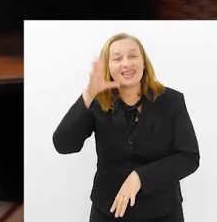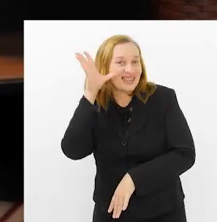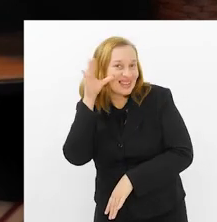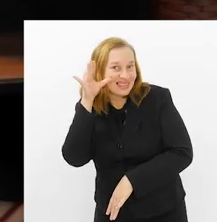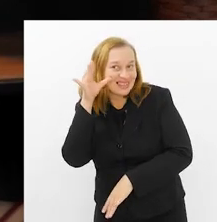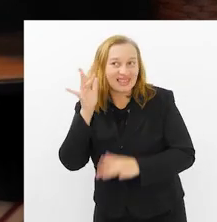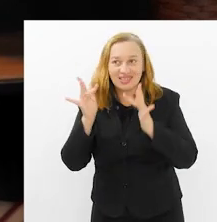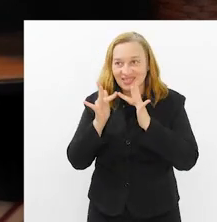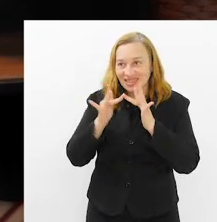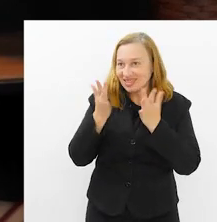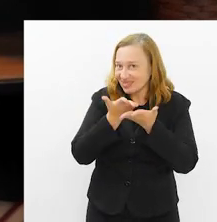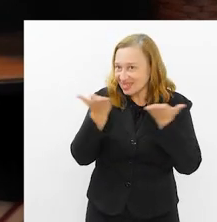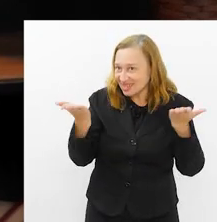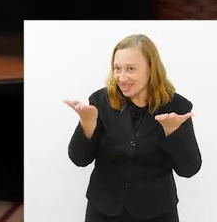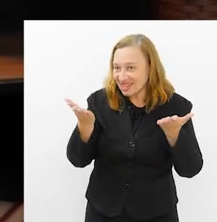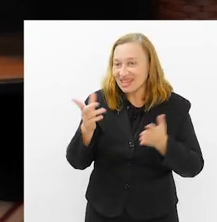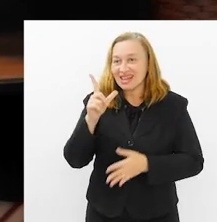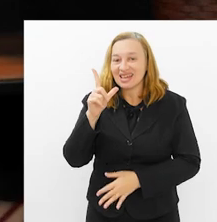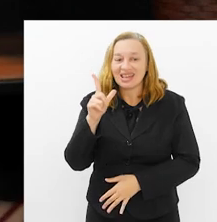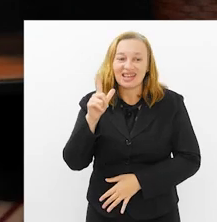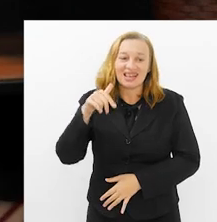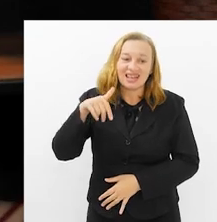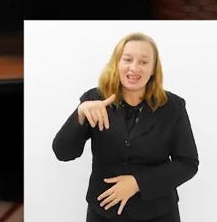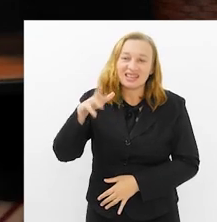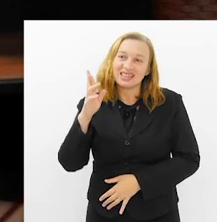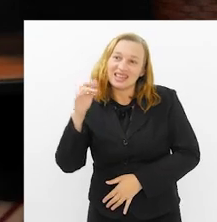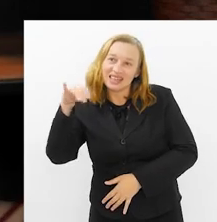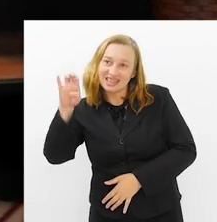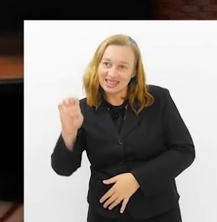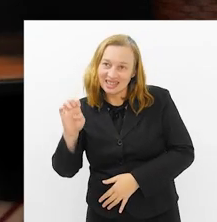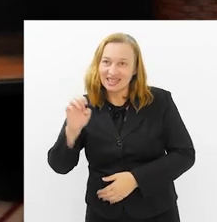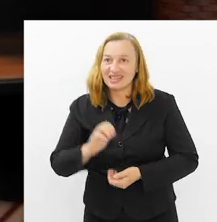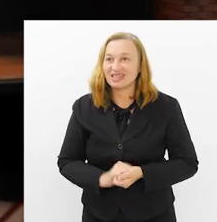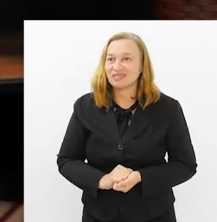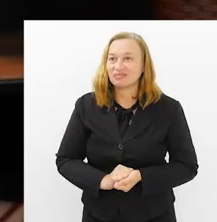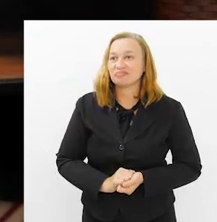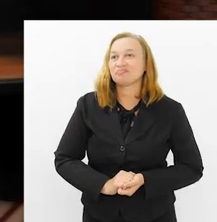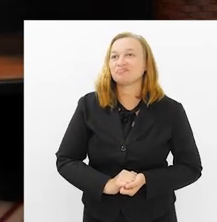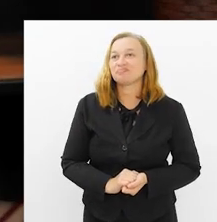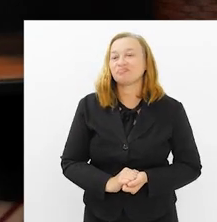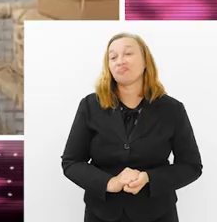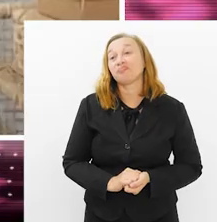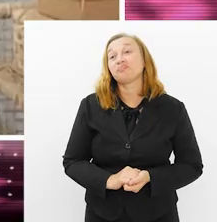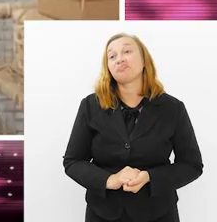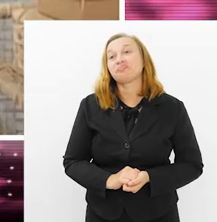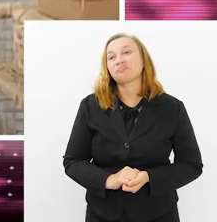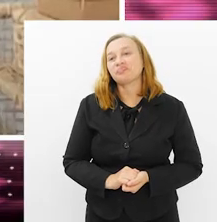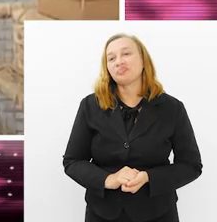sociais, para quem se interessou e quiser entrar em contato com vocês. Niriane.